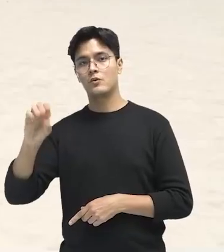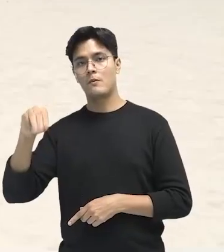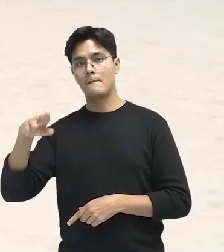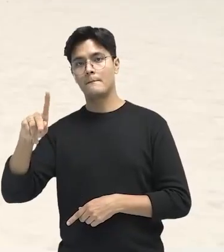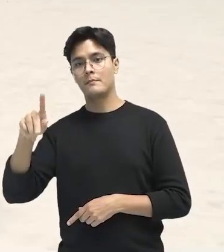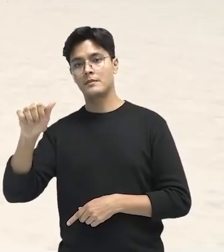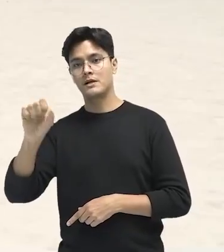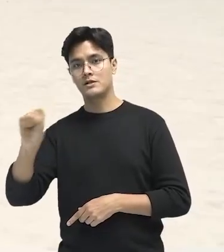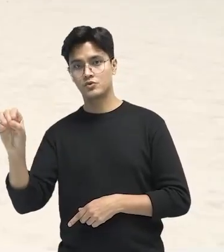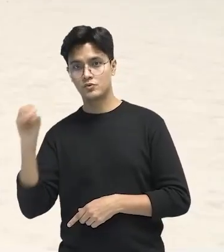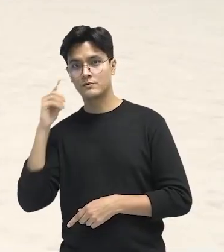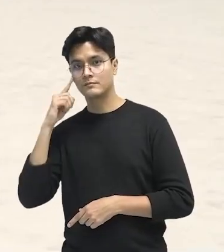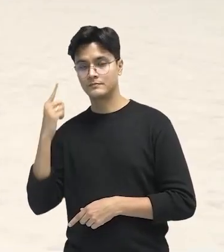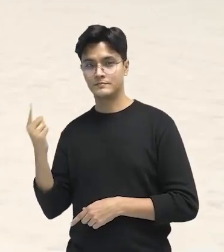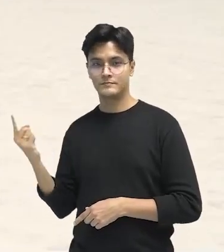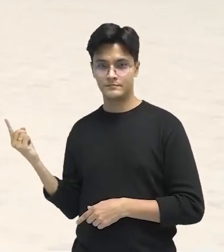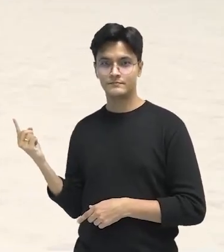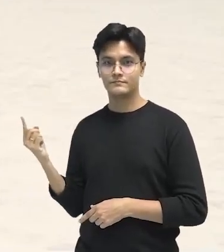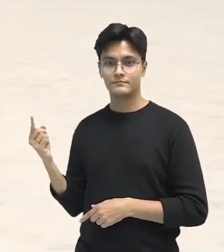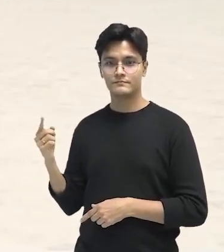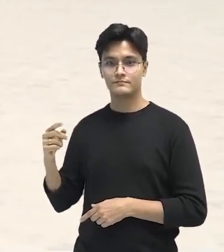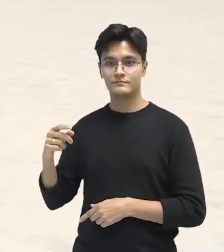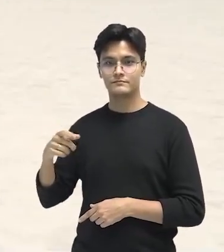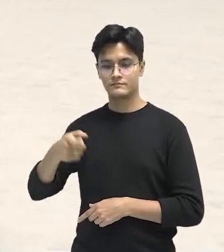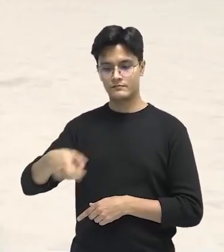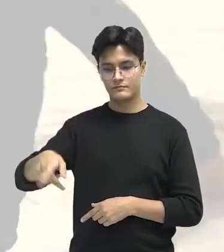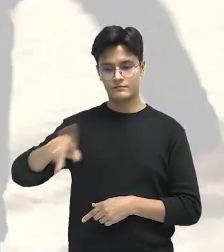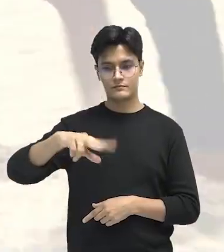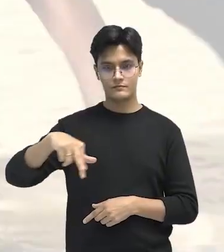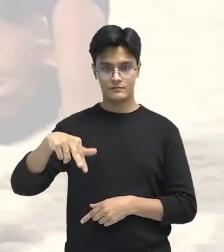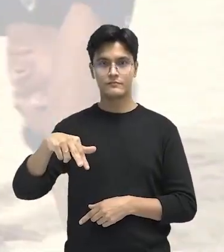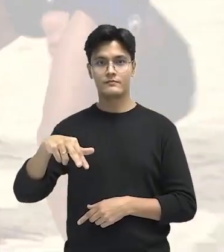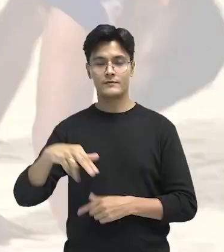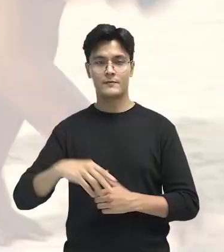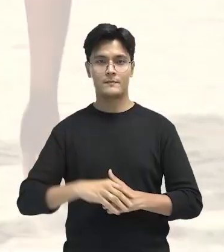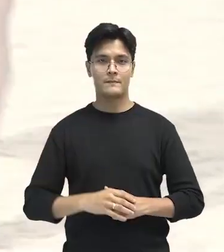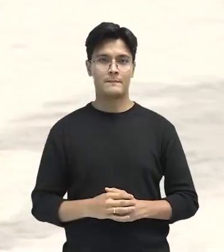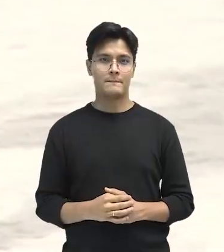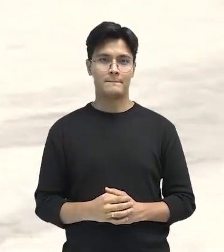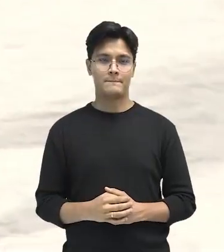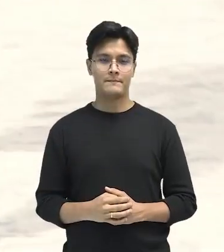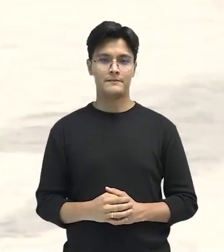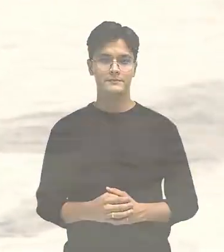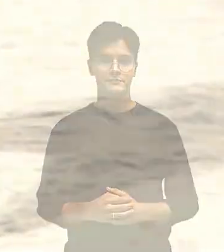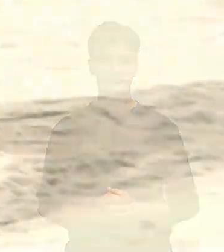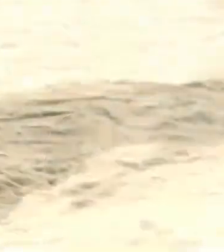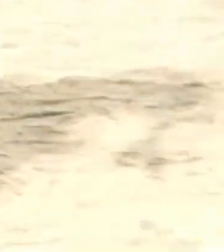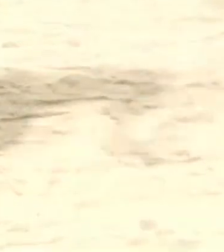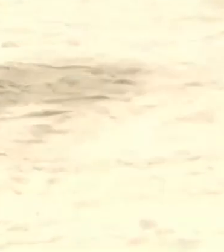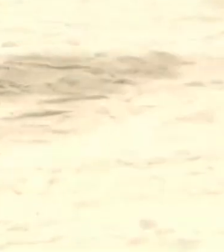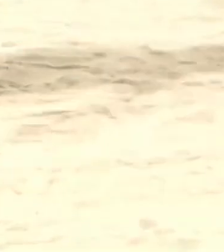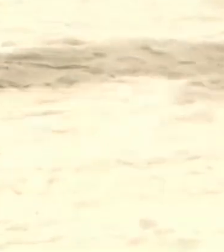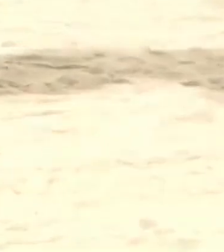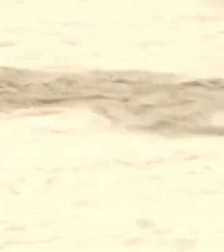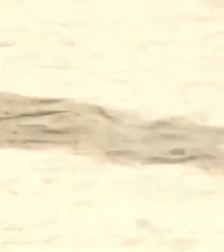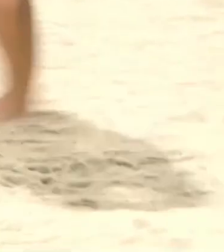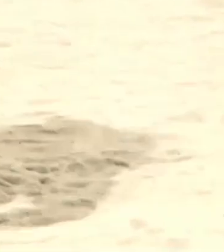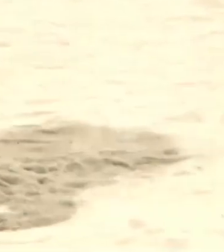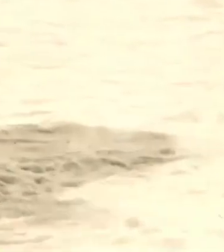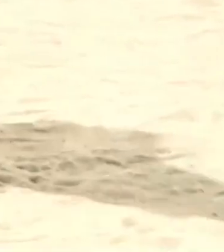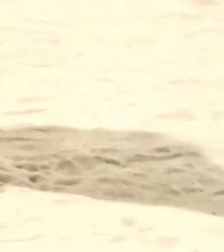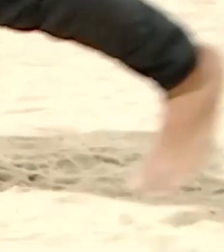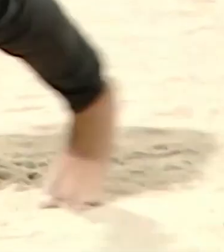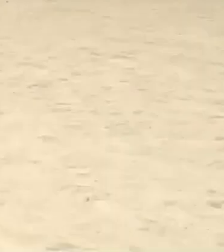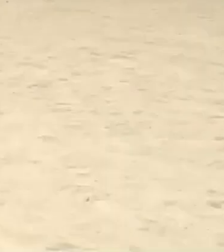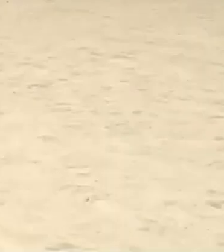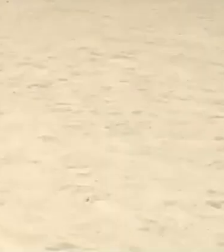de arraia, observem aí. Nesse movimento, o capoeirista ele vai levantar a perna e girar o corpo em semicírculo, levando as mãos